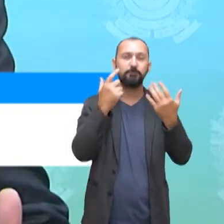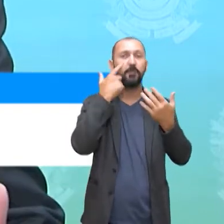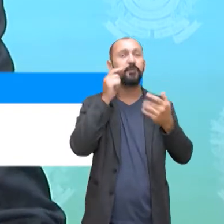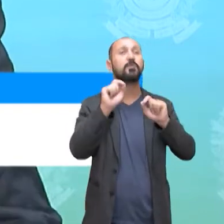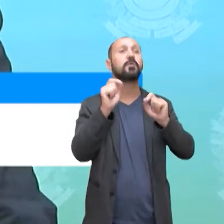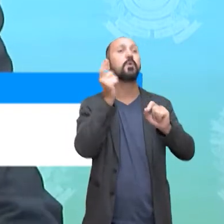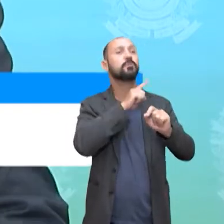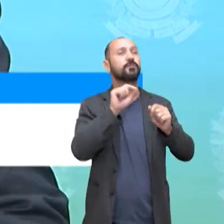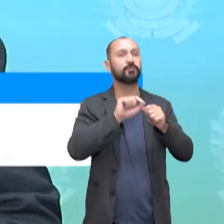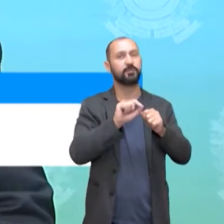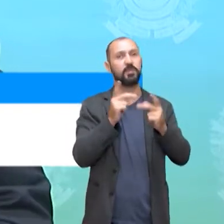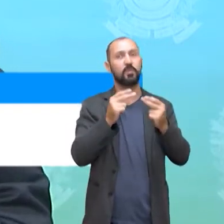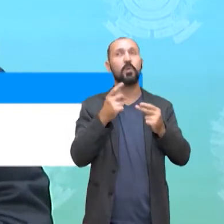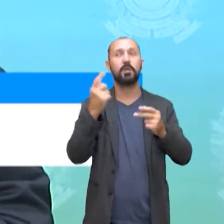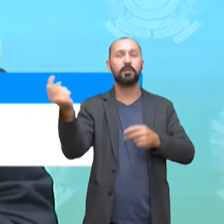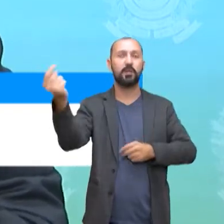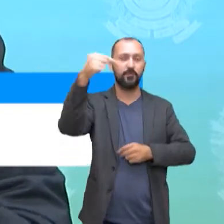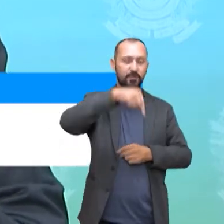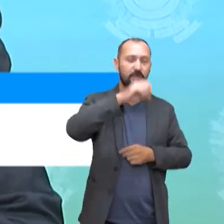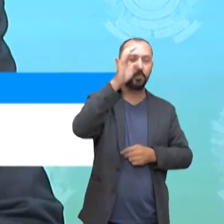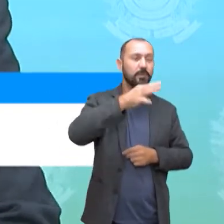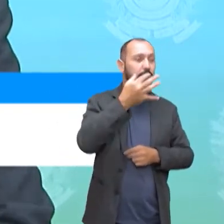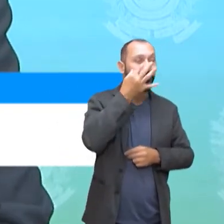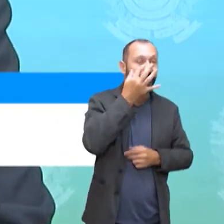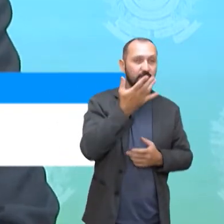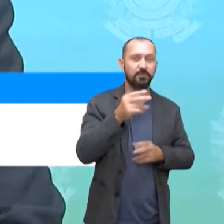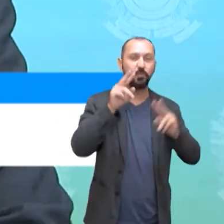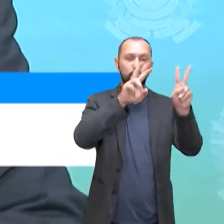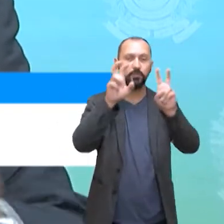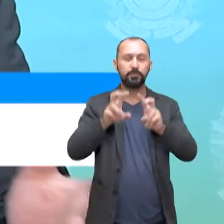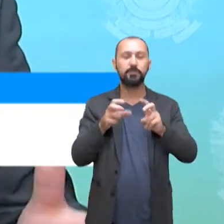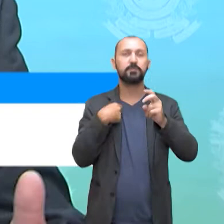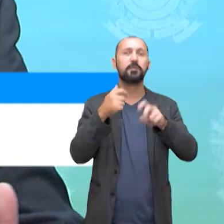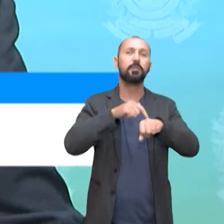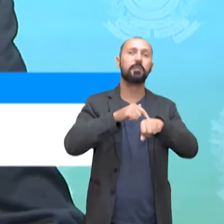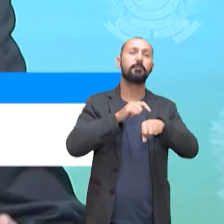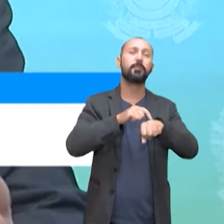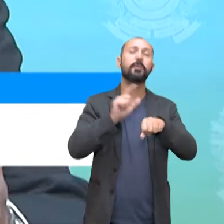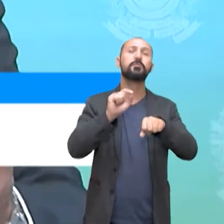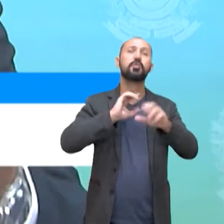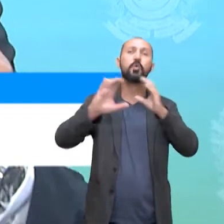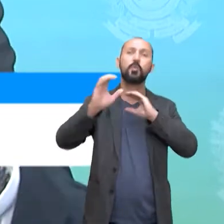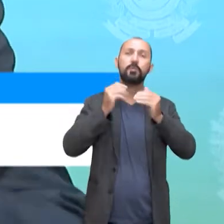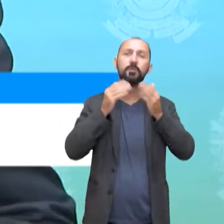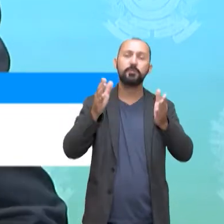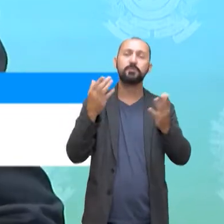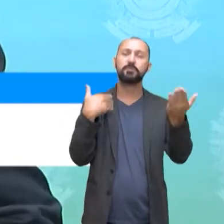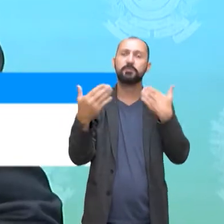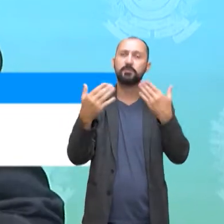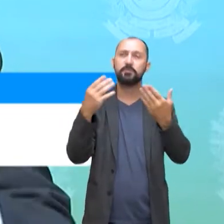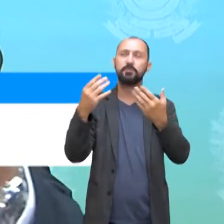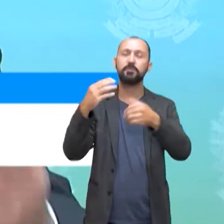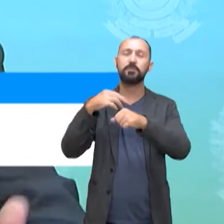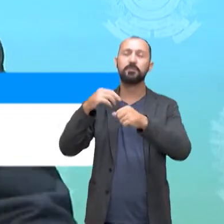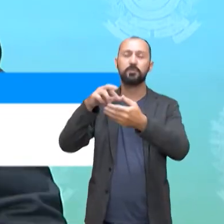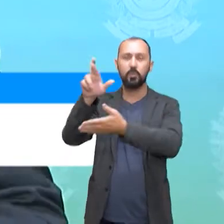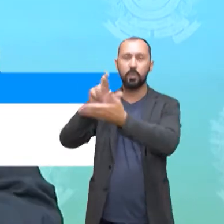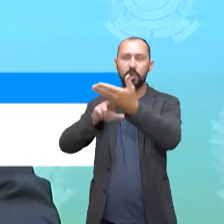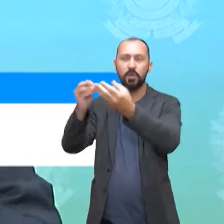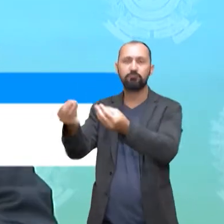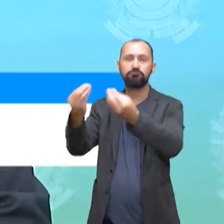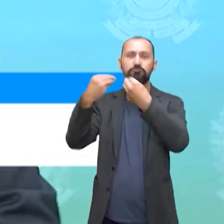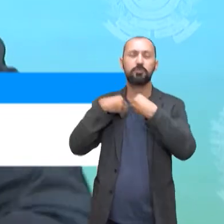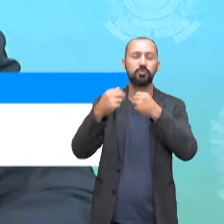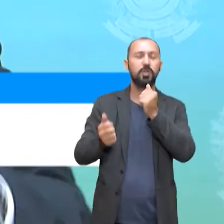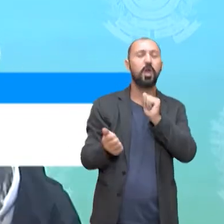ver o que pode fazer, assim como eles querem vir para o Brasil. Então, cada temática a gente está abrindo discussões. Eles querem passar para a gente o relatório daquilo que a gente